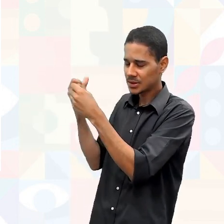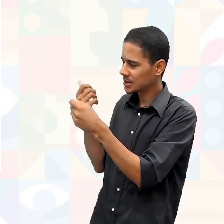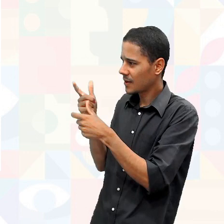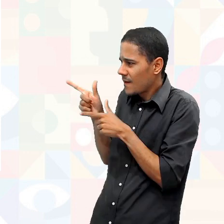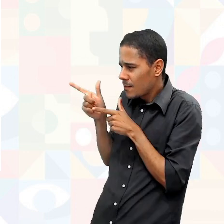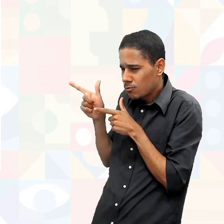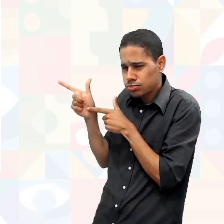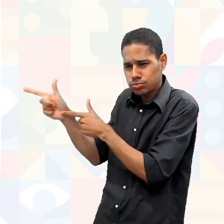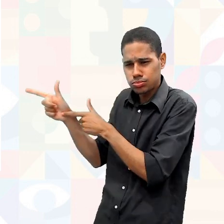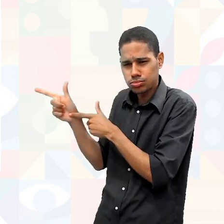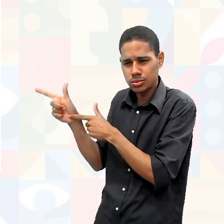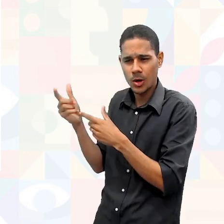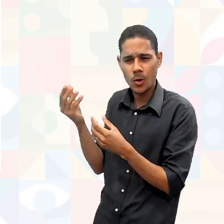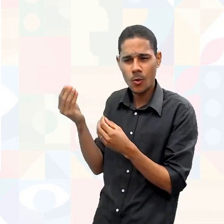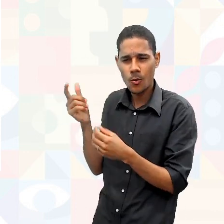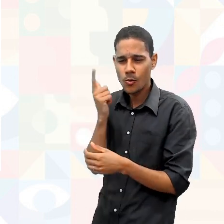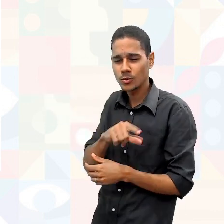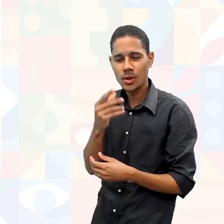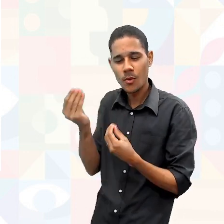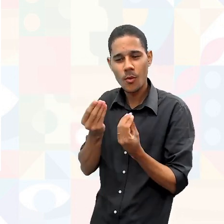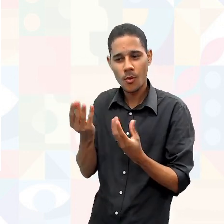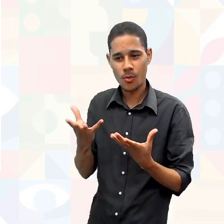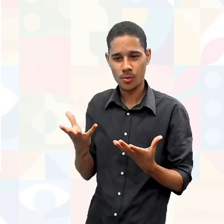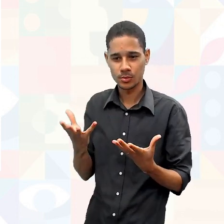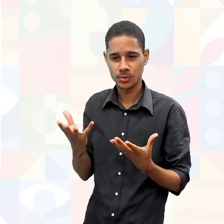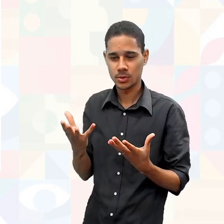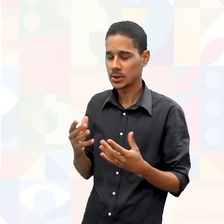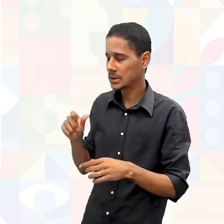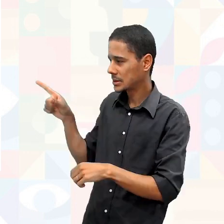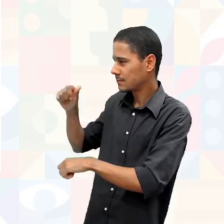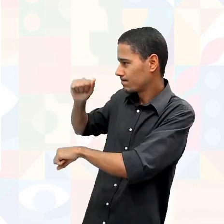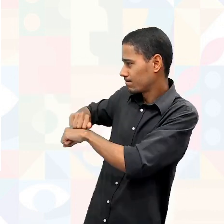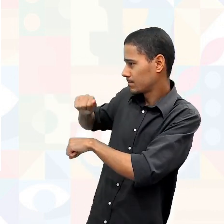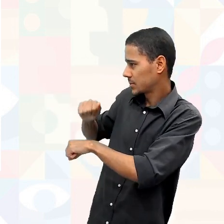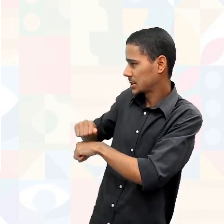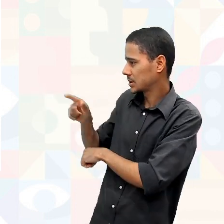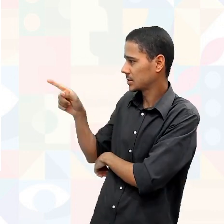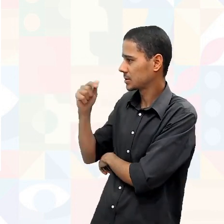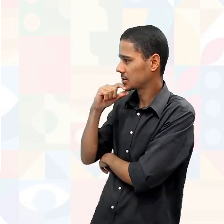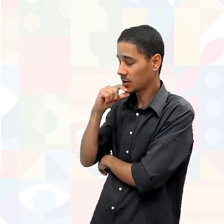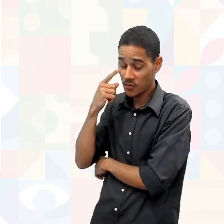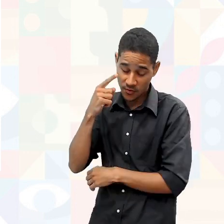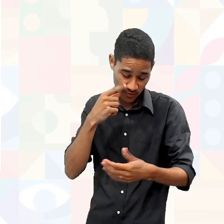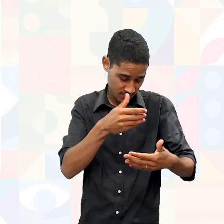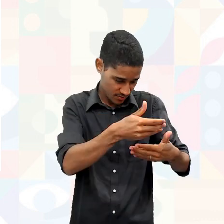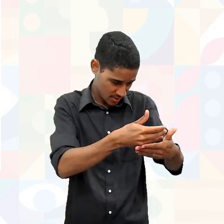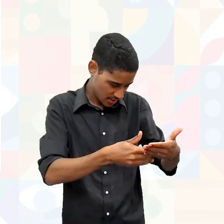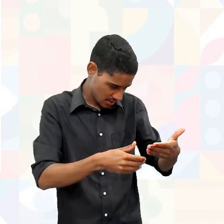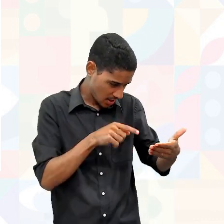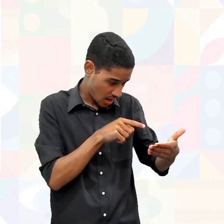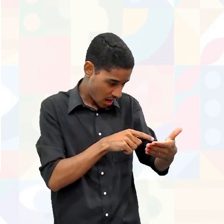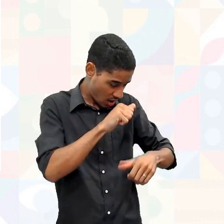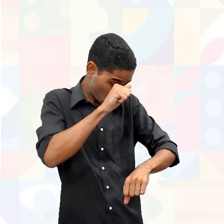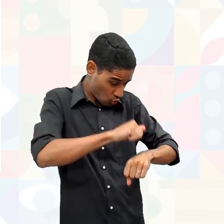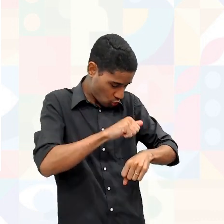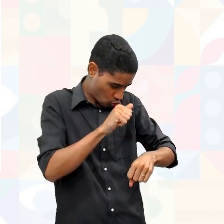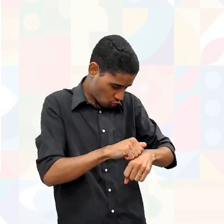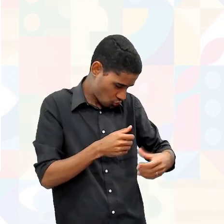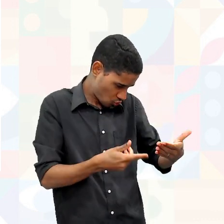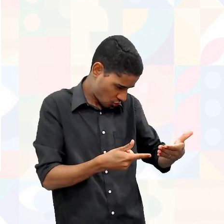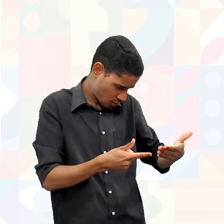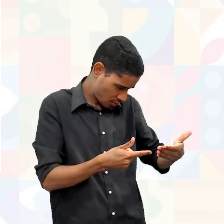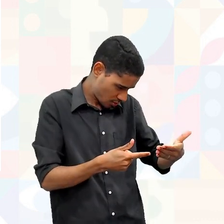aquela parede, né? Então, se está definido ali que é uma parede de concreto, você viu a achura de concreto, então você vai saber já que tipo